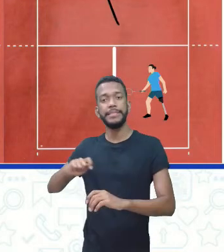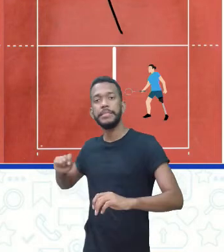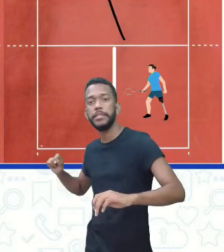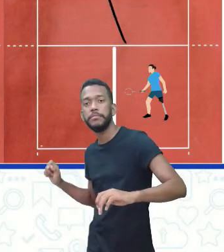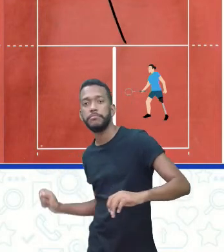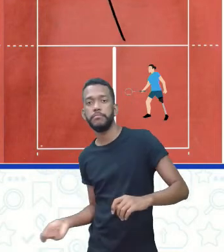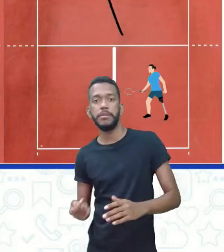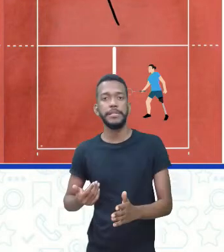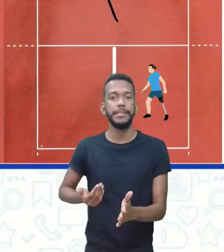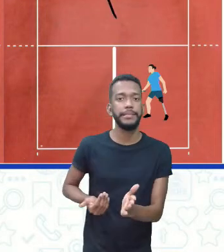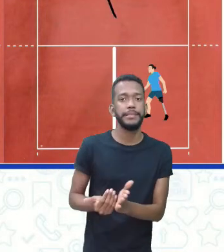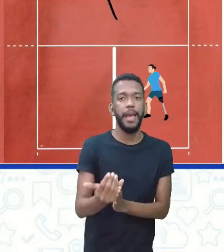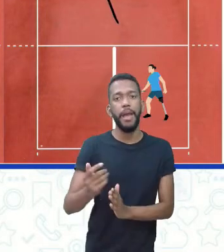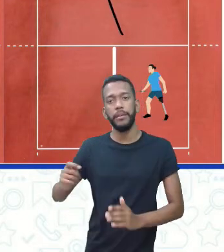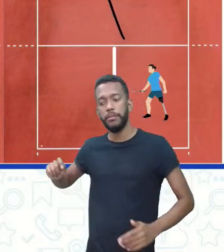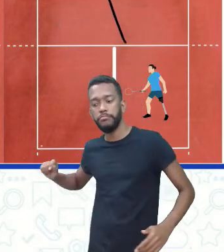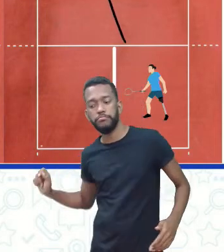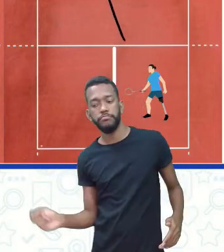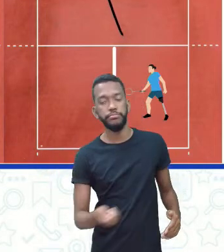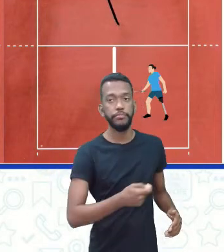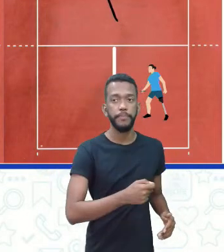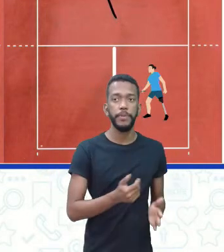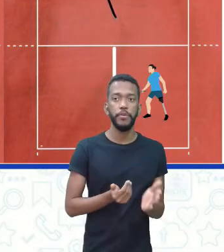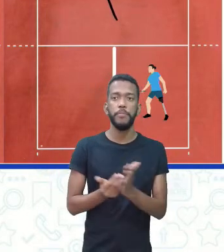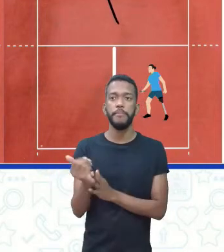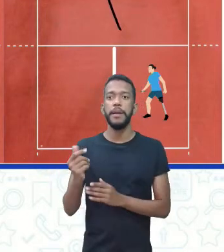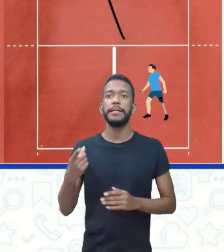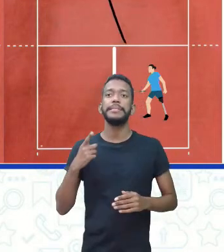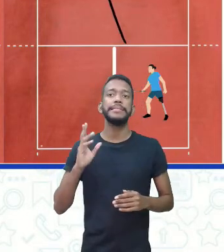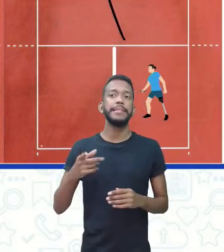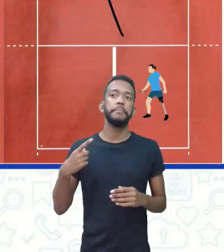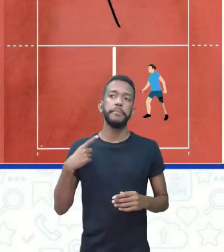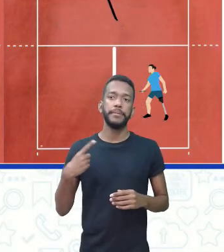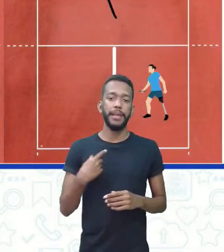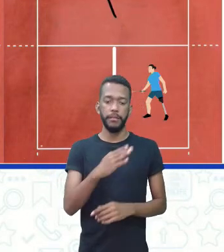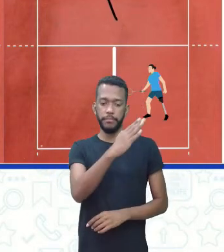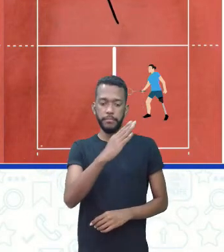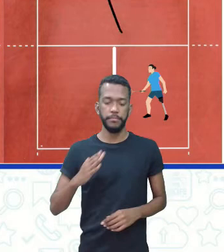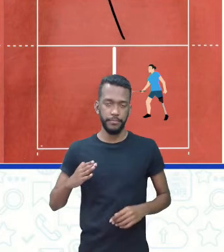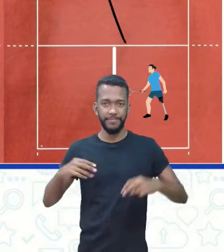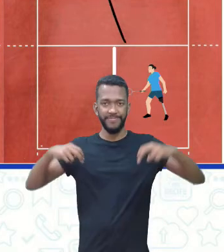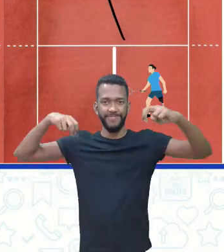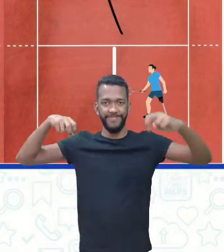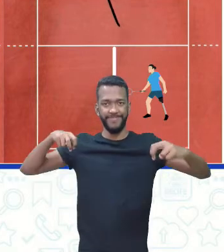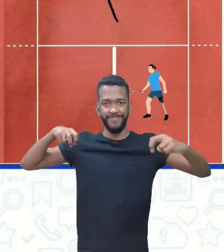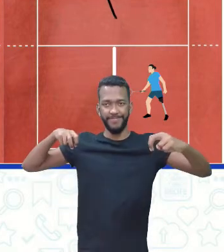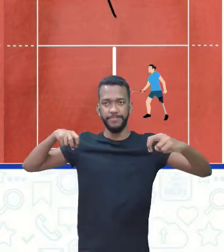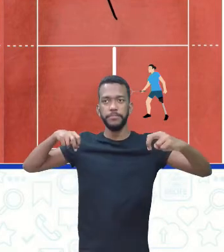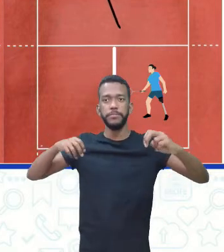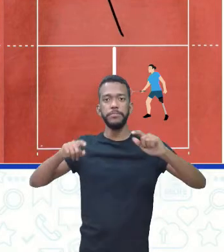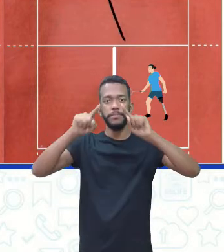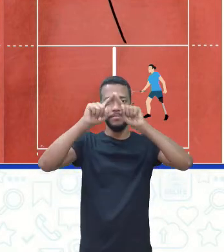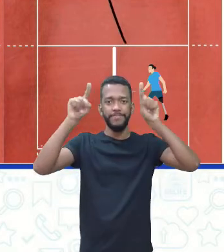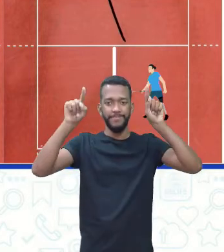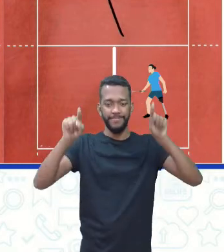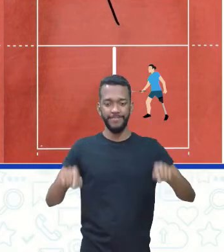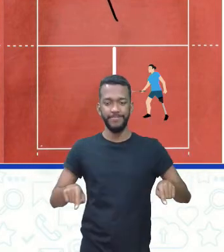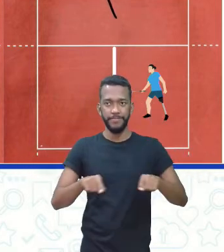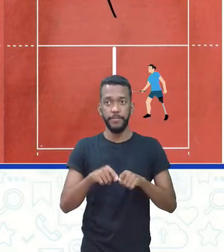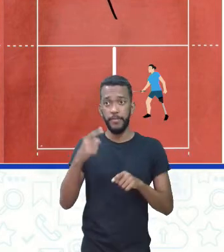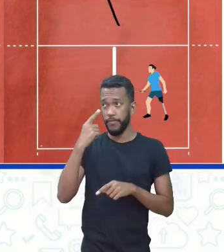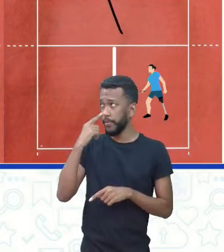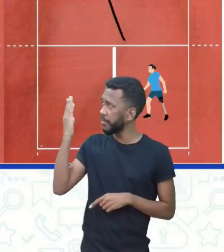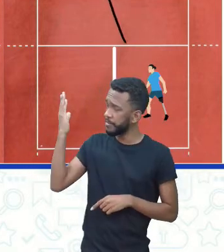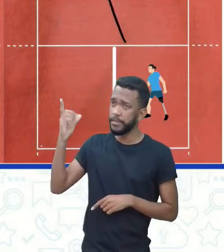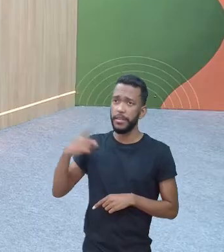inicialmente, vocês vão ver aí, para iniciar o jogo, o saque, a pessoa está do lado direito da quadra, de frente para a